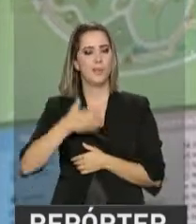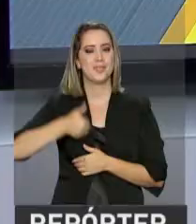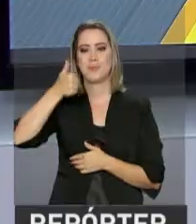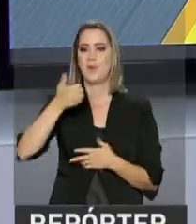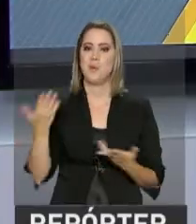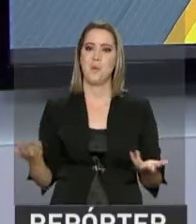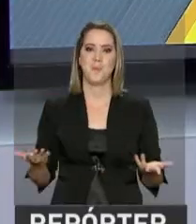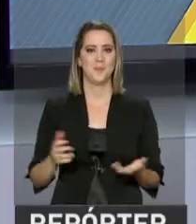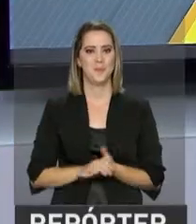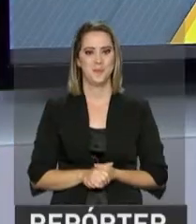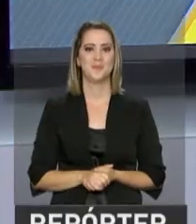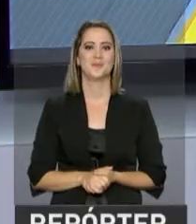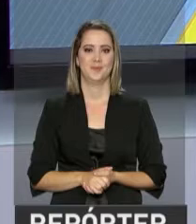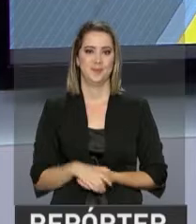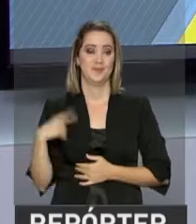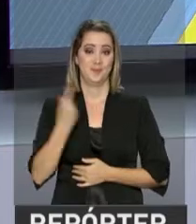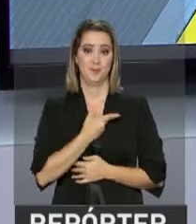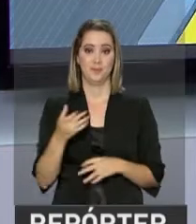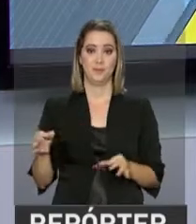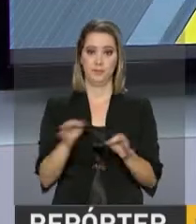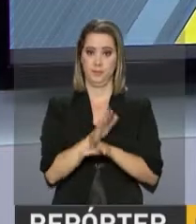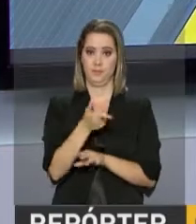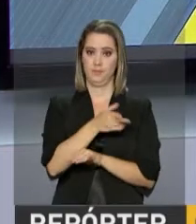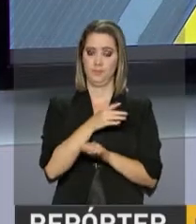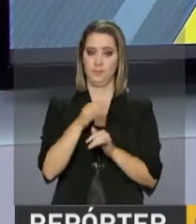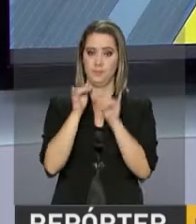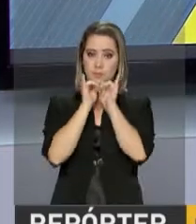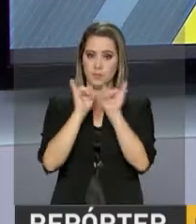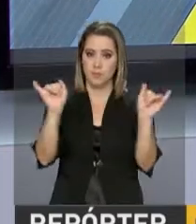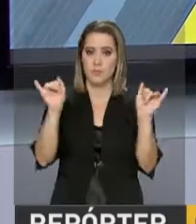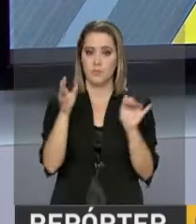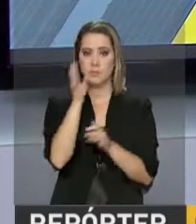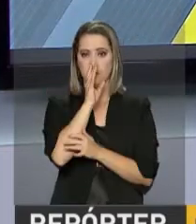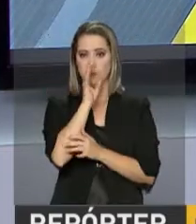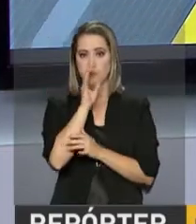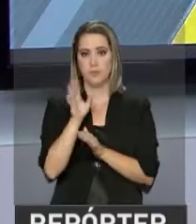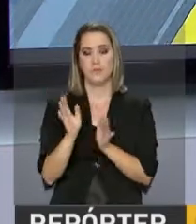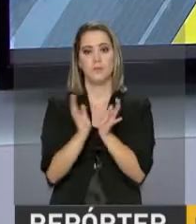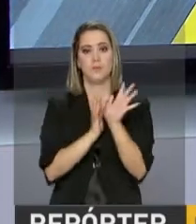né? E nós ficamos por aqui. Outras notícias você acompanha